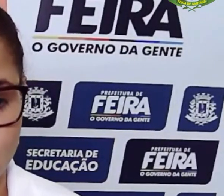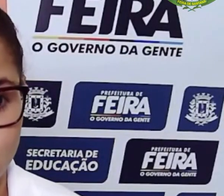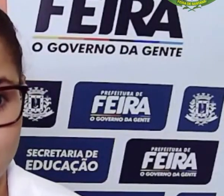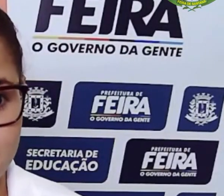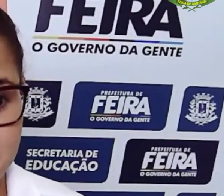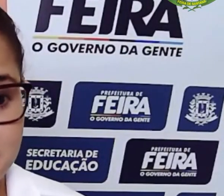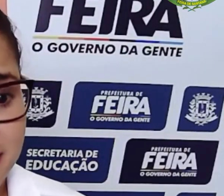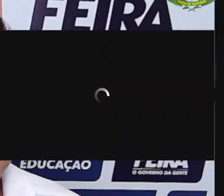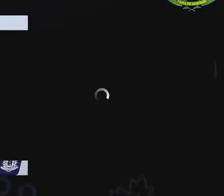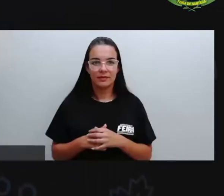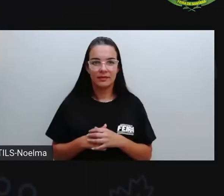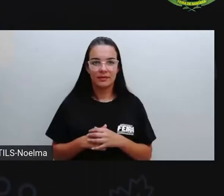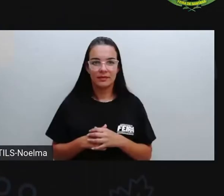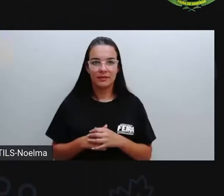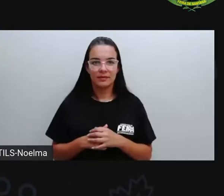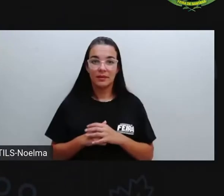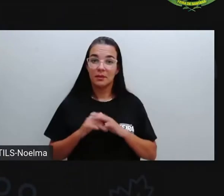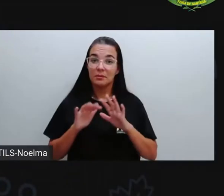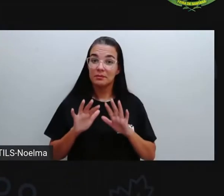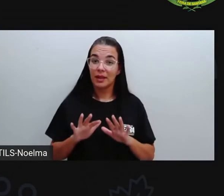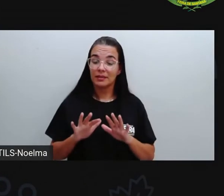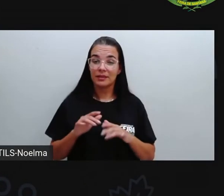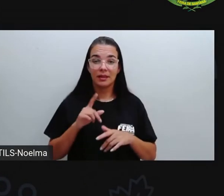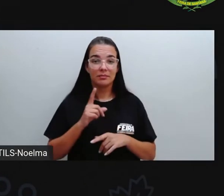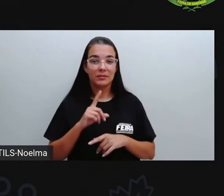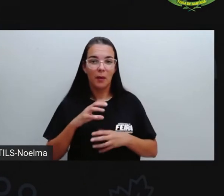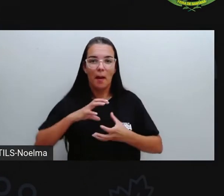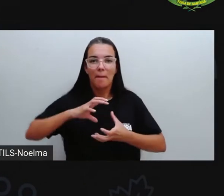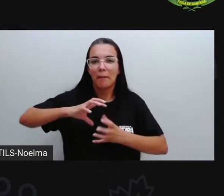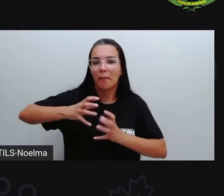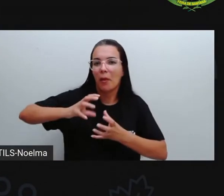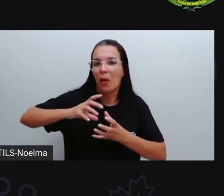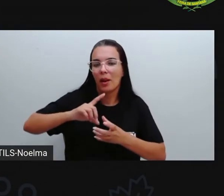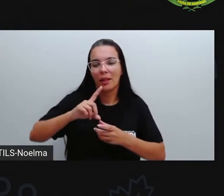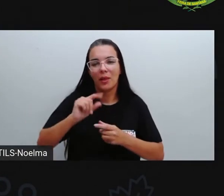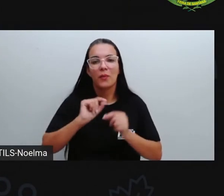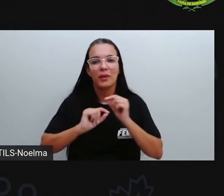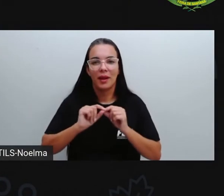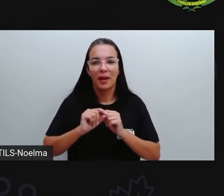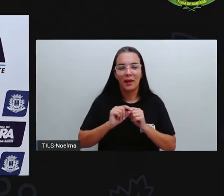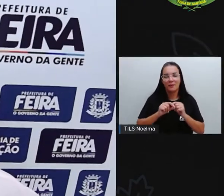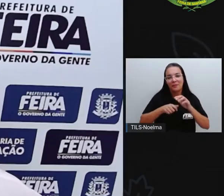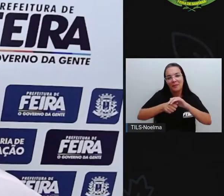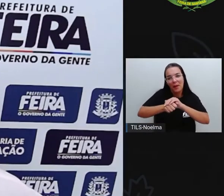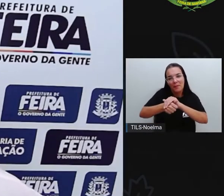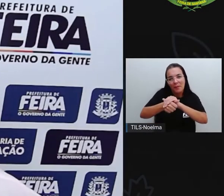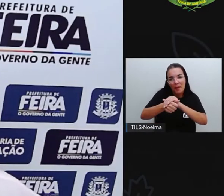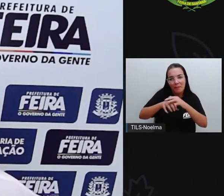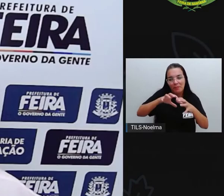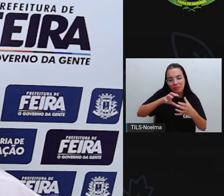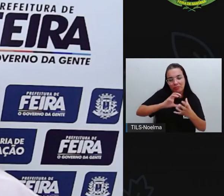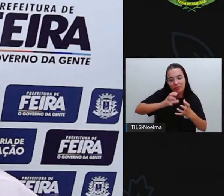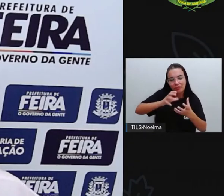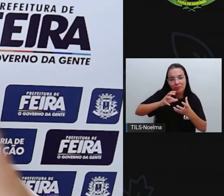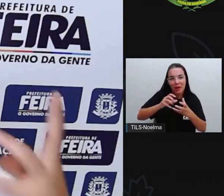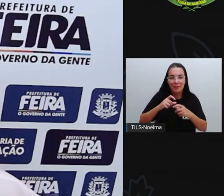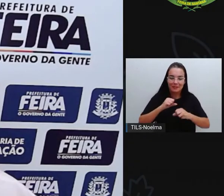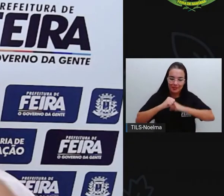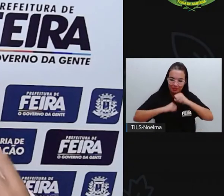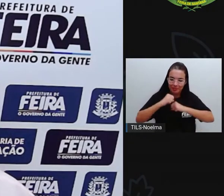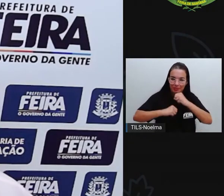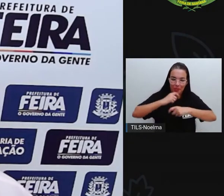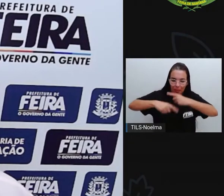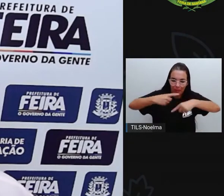um novo jogo. Só que não era uma bola, né? Era o tatu bola, e ele saiu